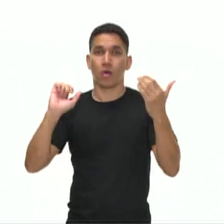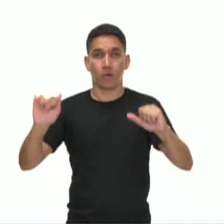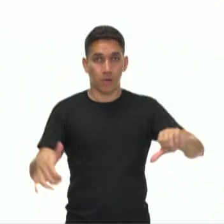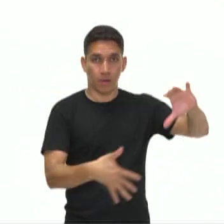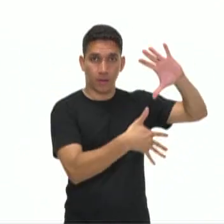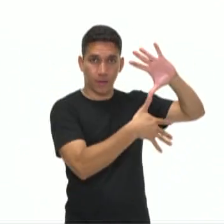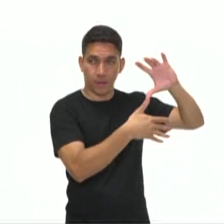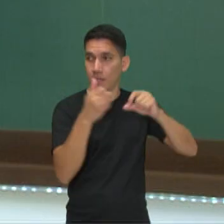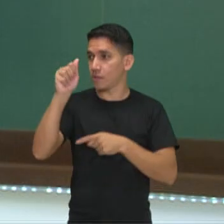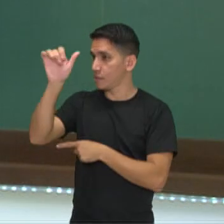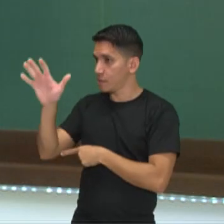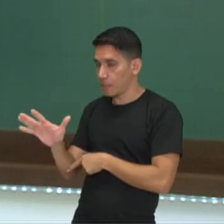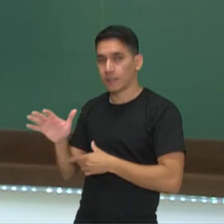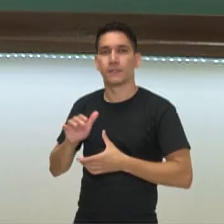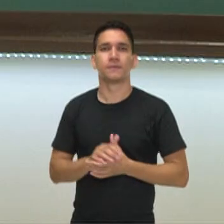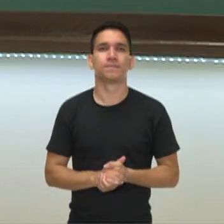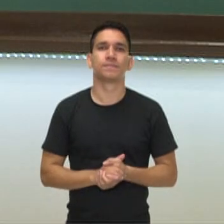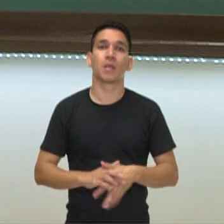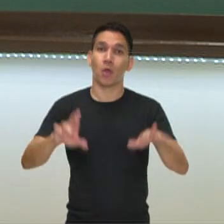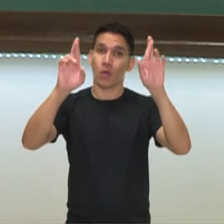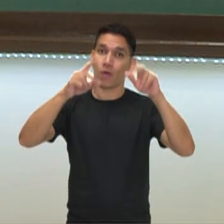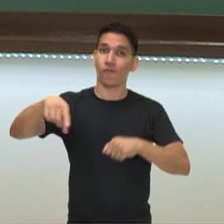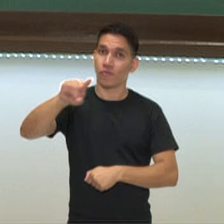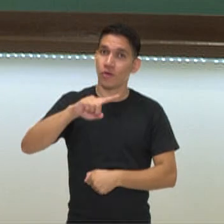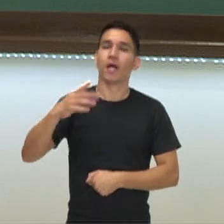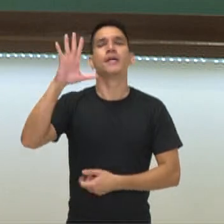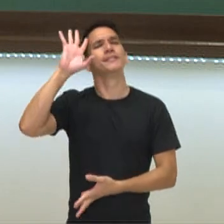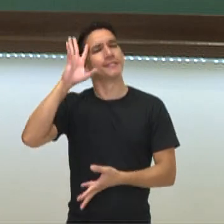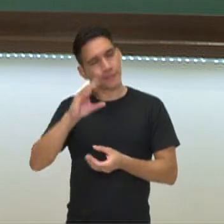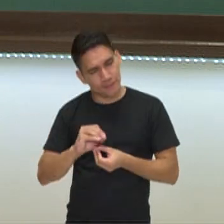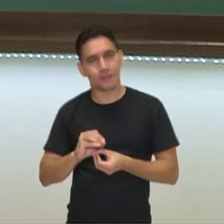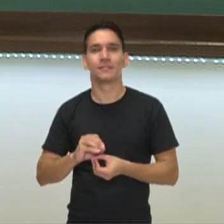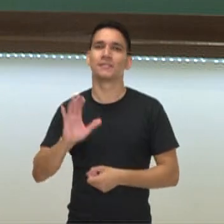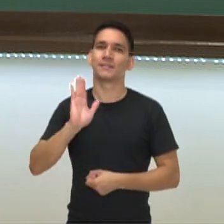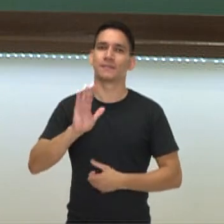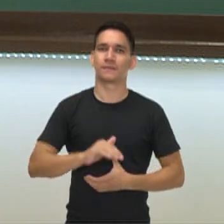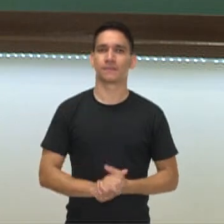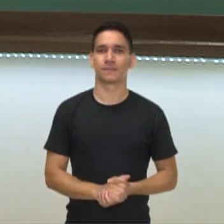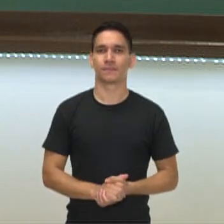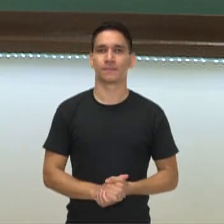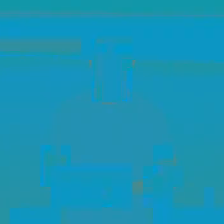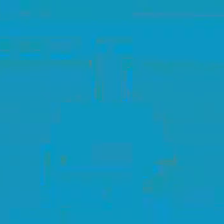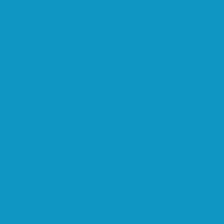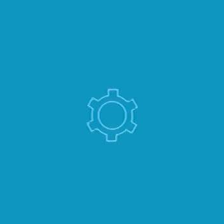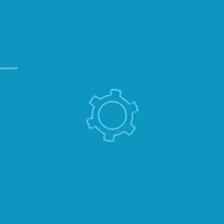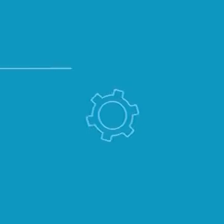América e África. Espero que vocês tenham entendido e até mais!